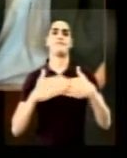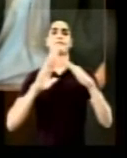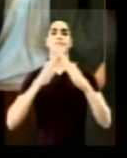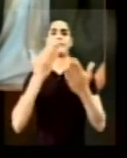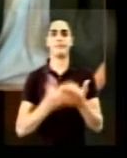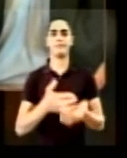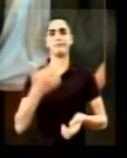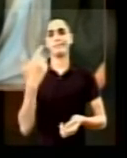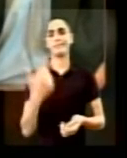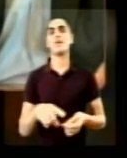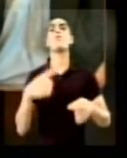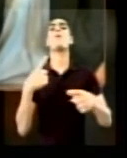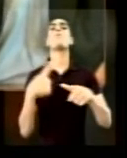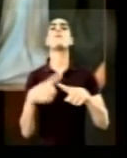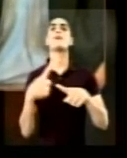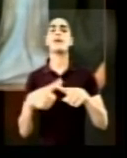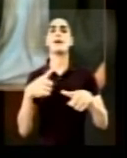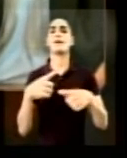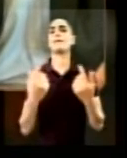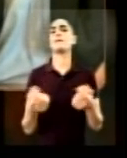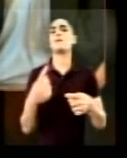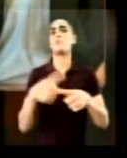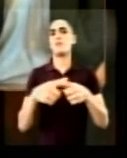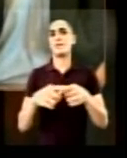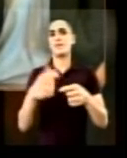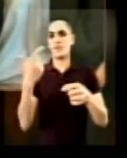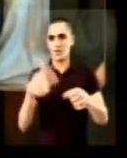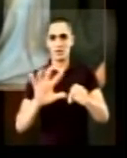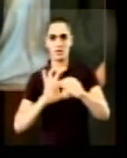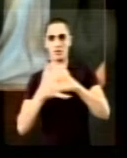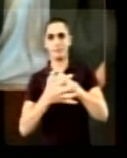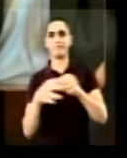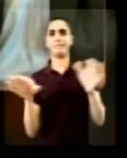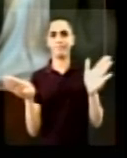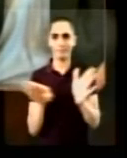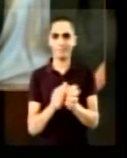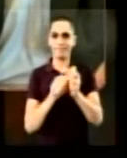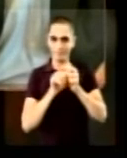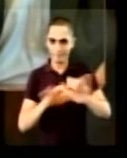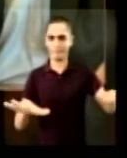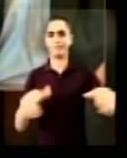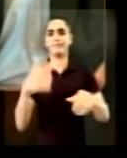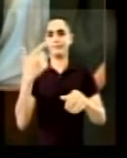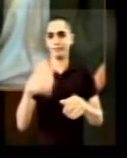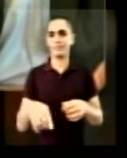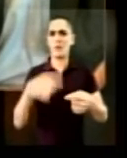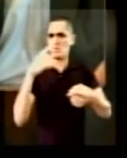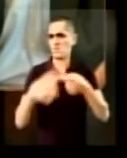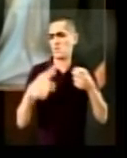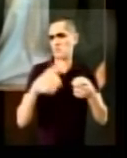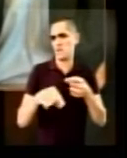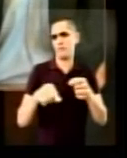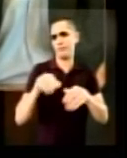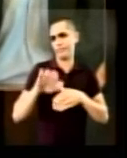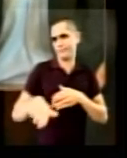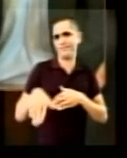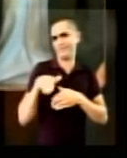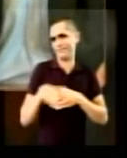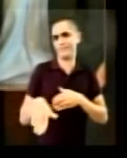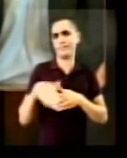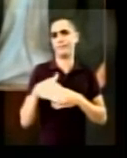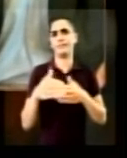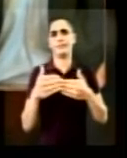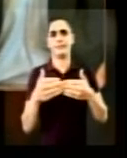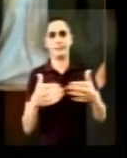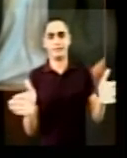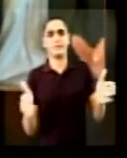está chegando. Proibiram praia, proibiram um monte de coisas novamente que já estavam abertas. As aglomerações que chegaram